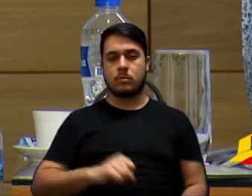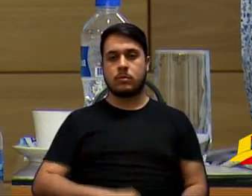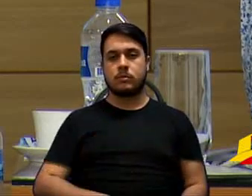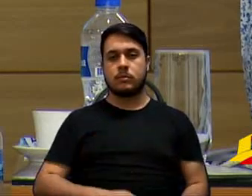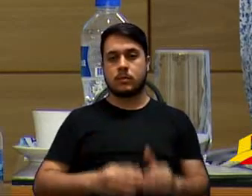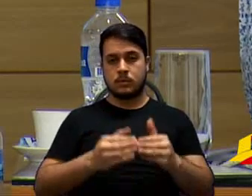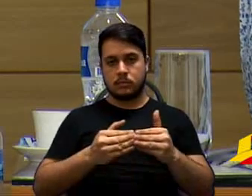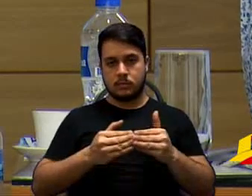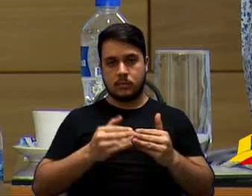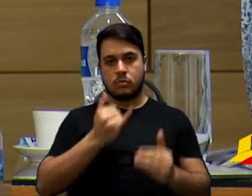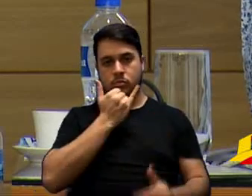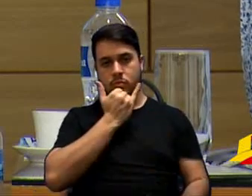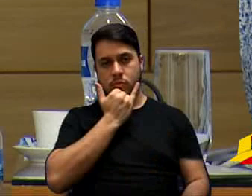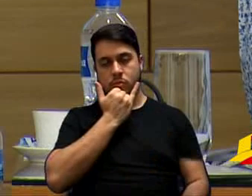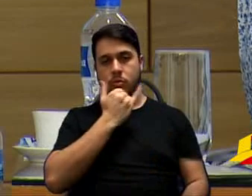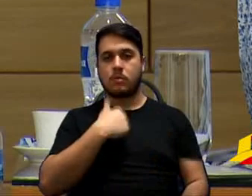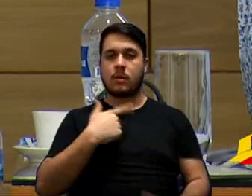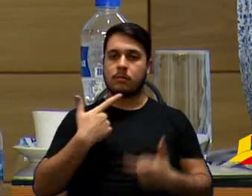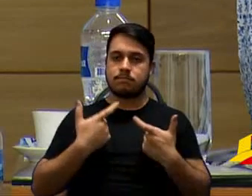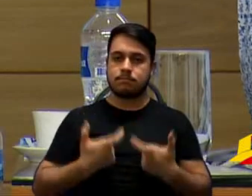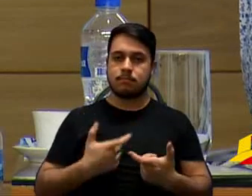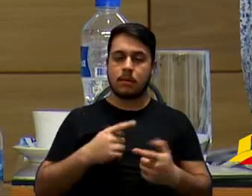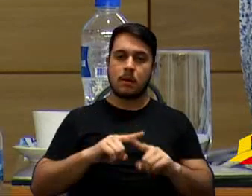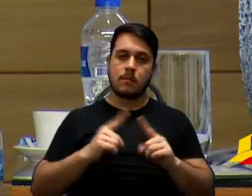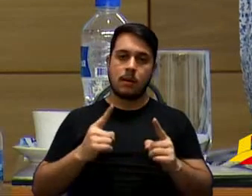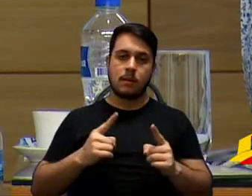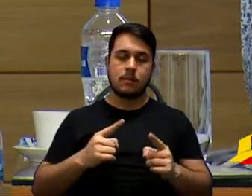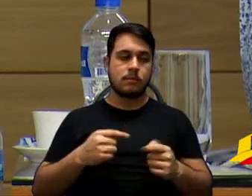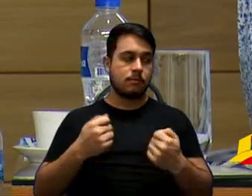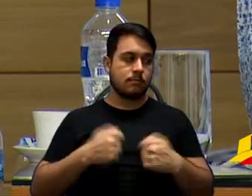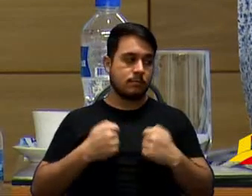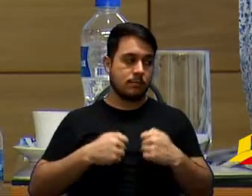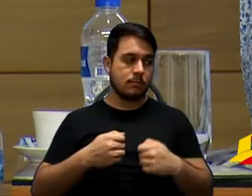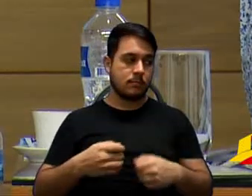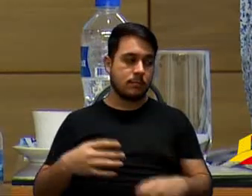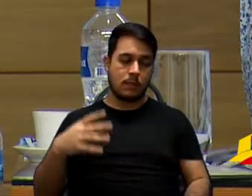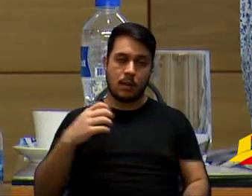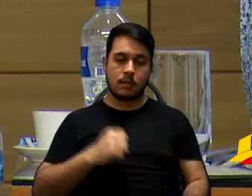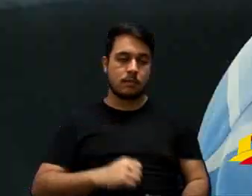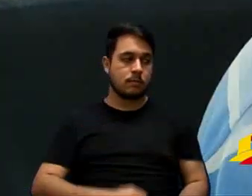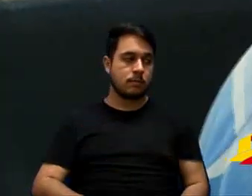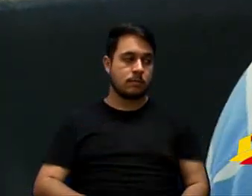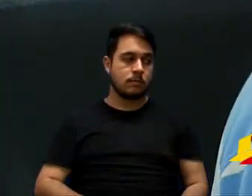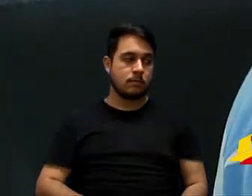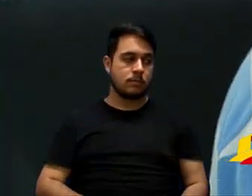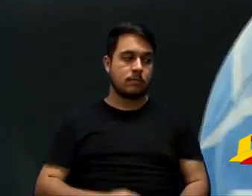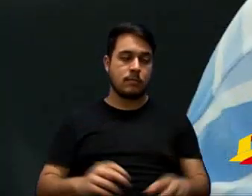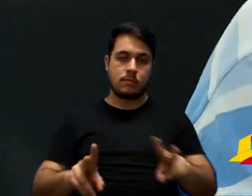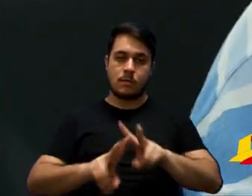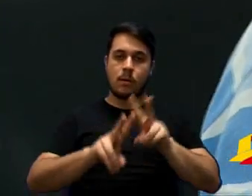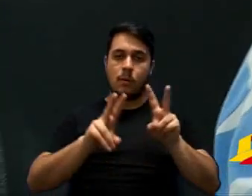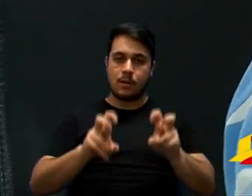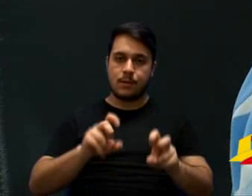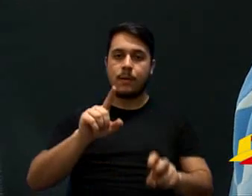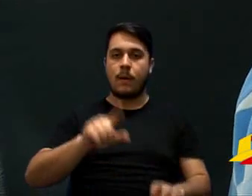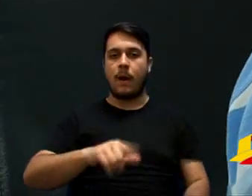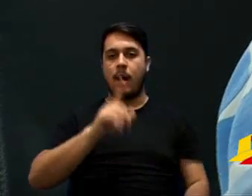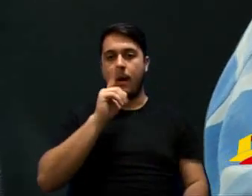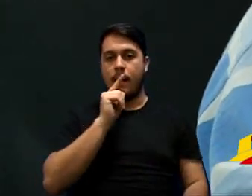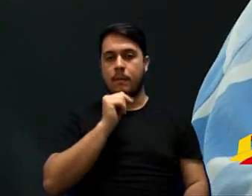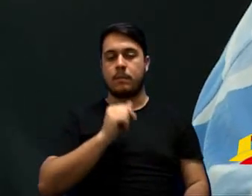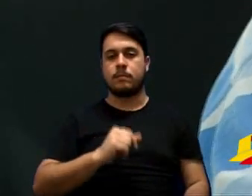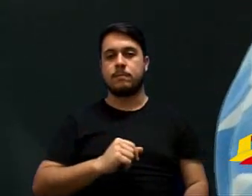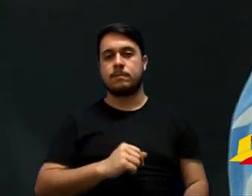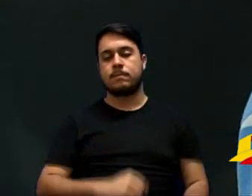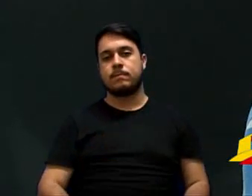naomi acha essa mesma maneira objetiva já falamos nos preparamos e falar mas o assunto é água é nós